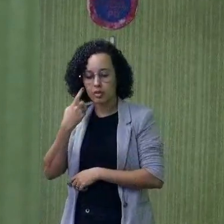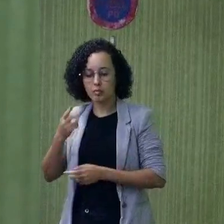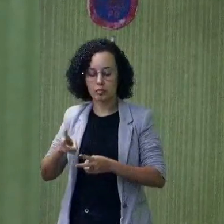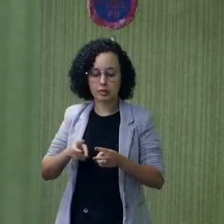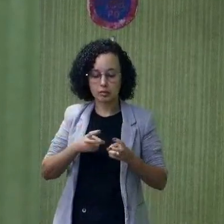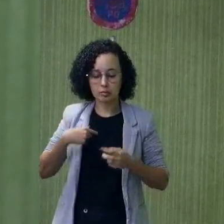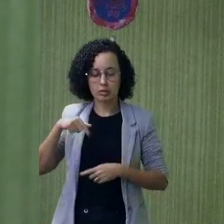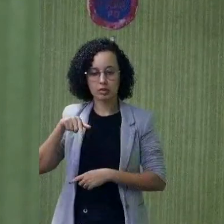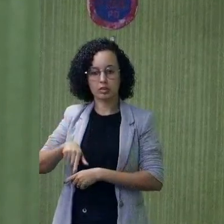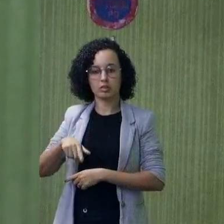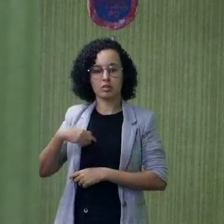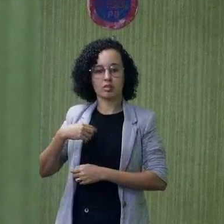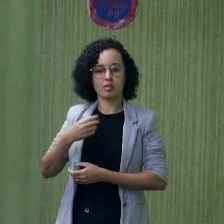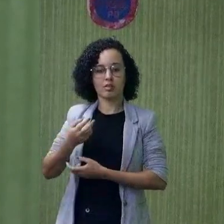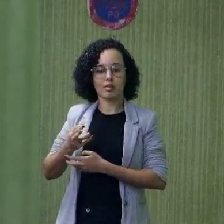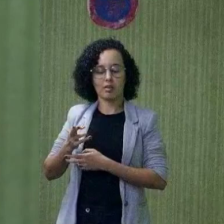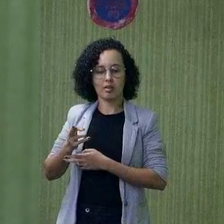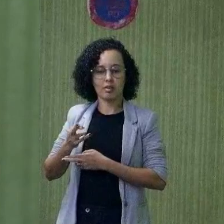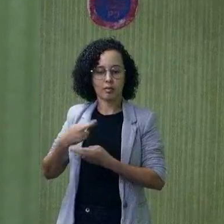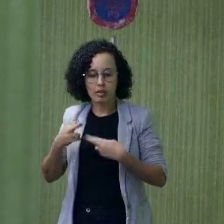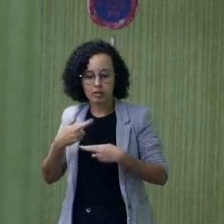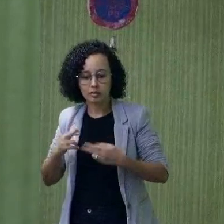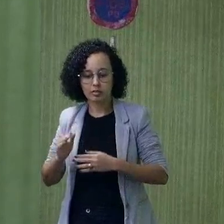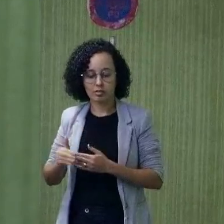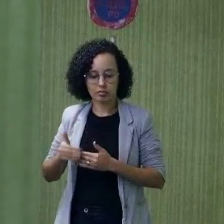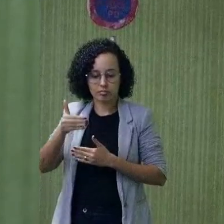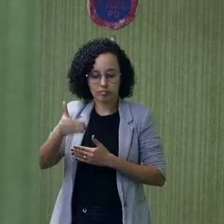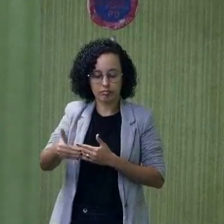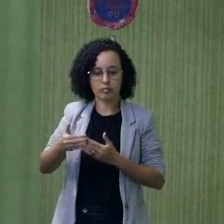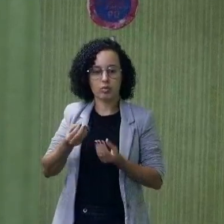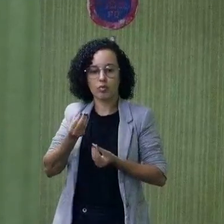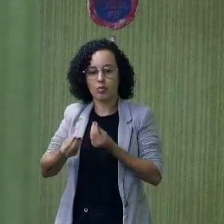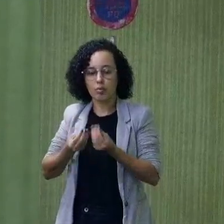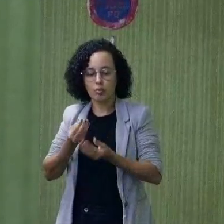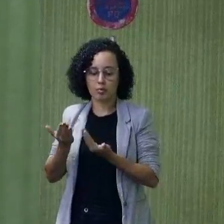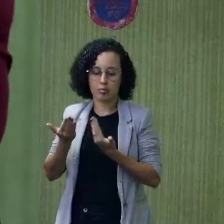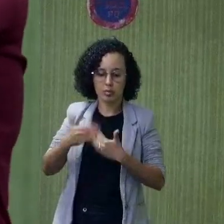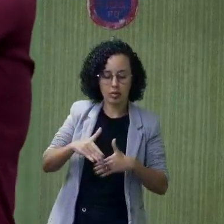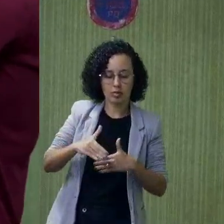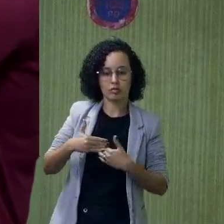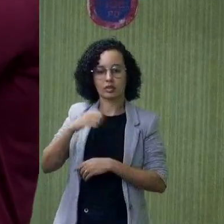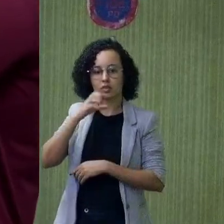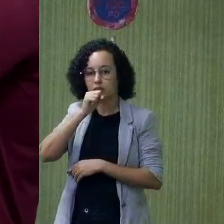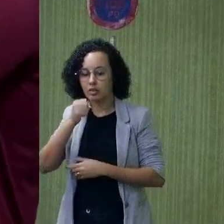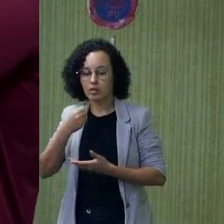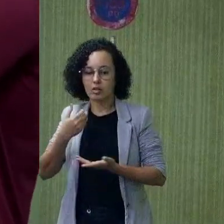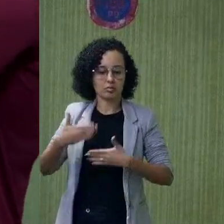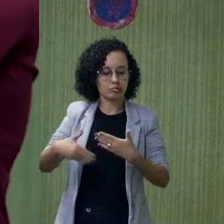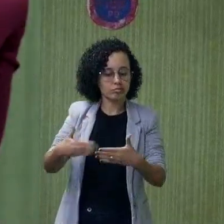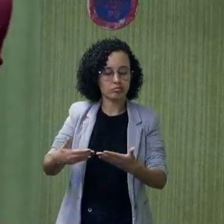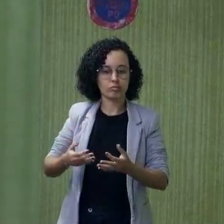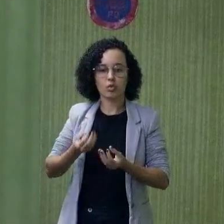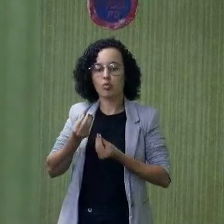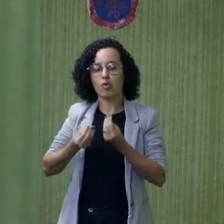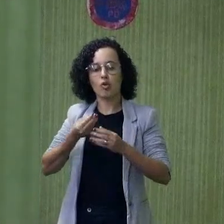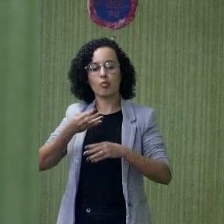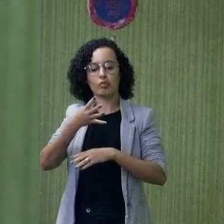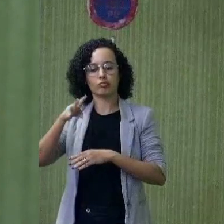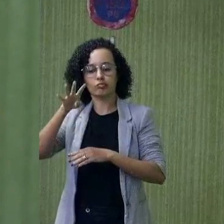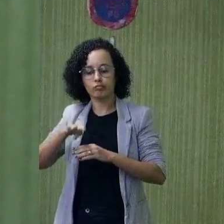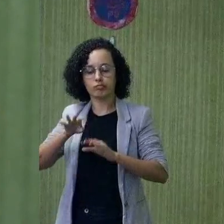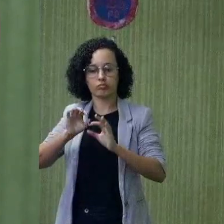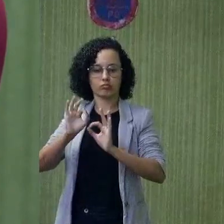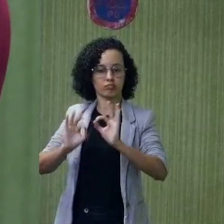vai ser no próximo ano se vai ter sábado letivo se vai ser ter sábado letivo né De que forma o prevendo